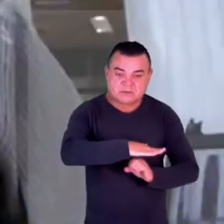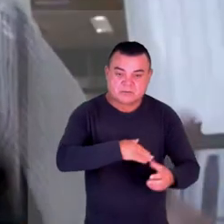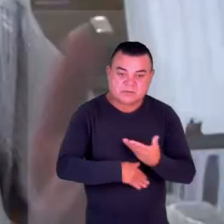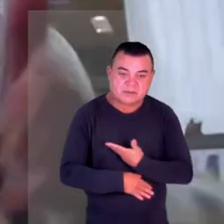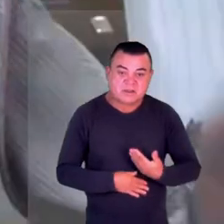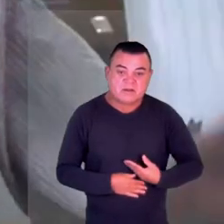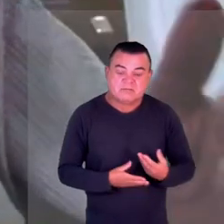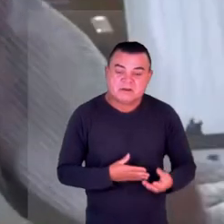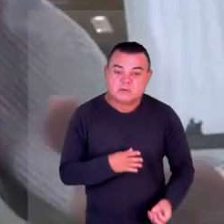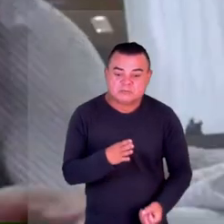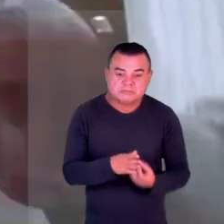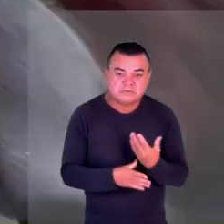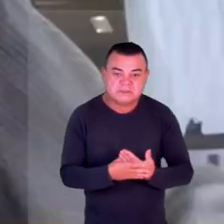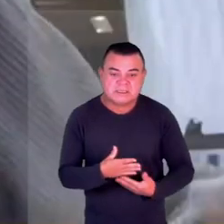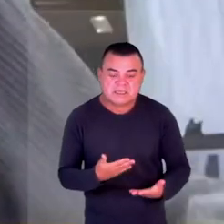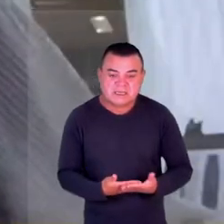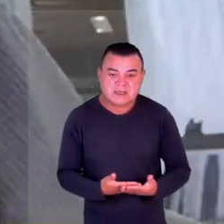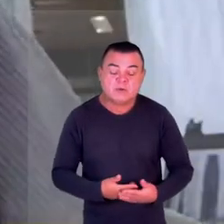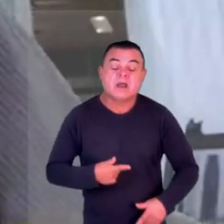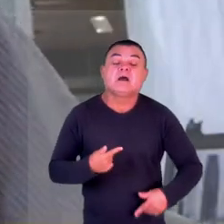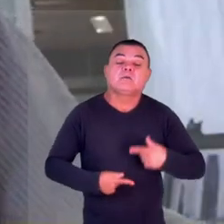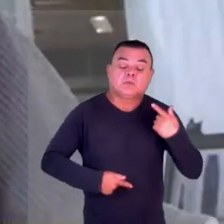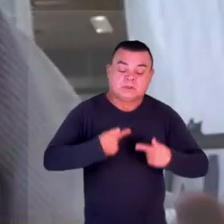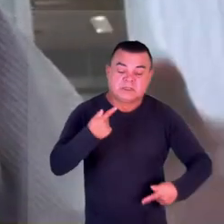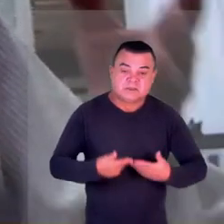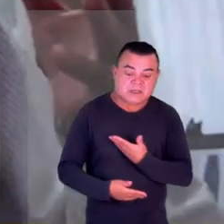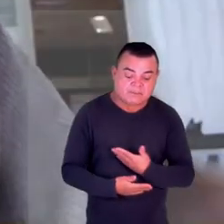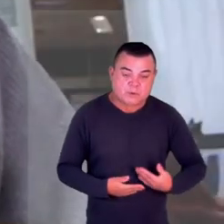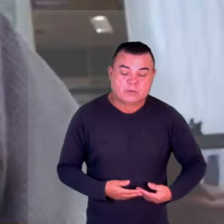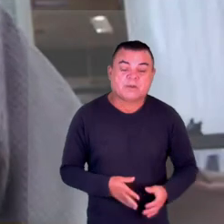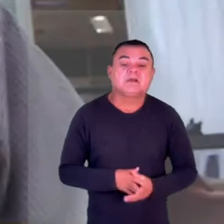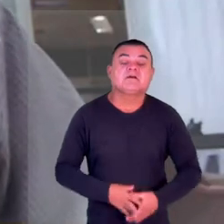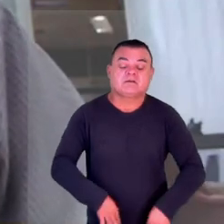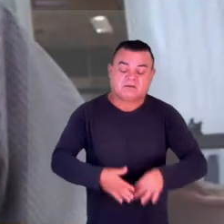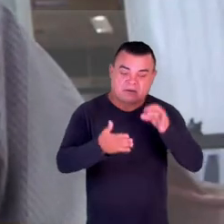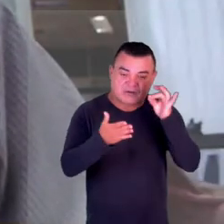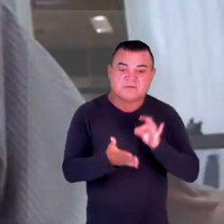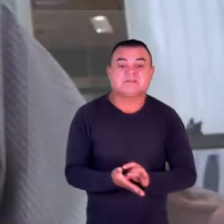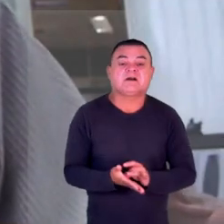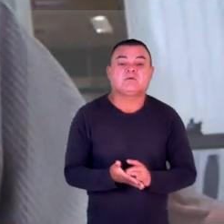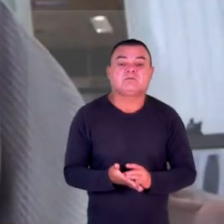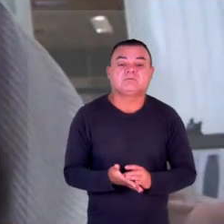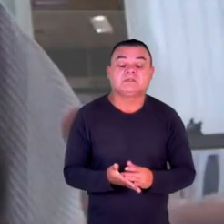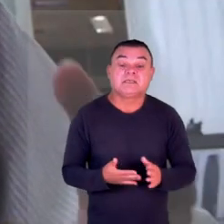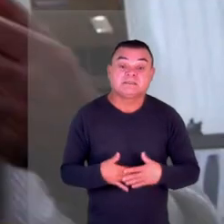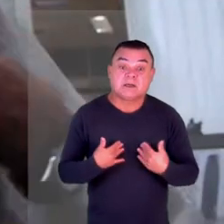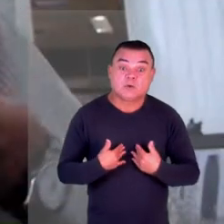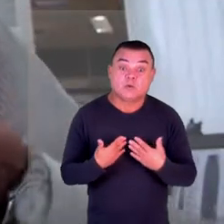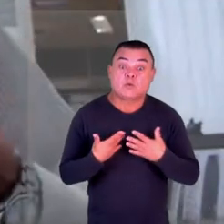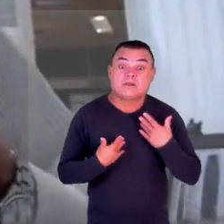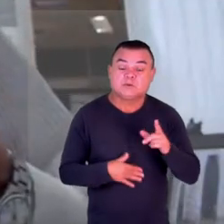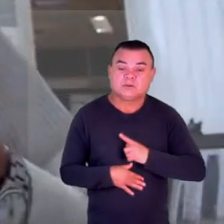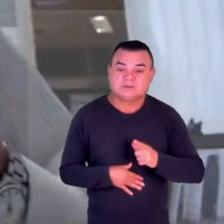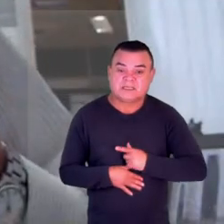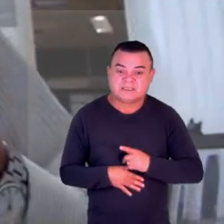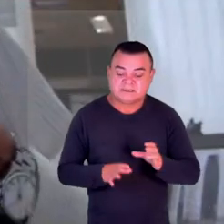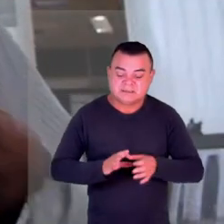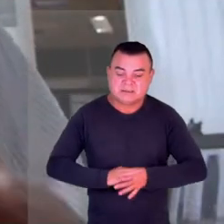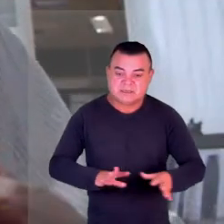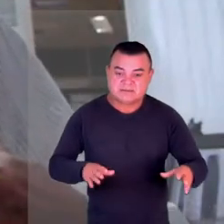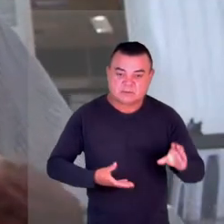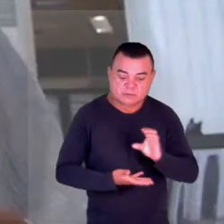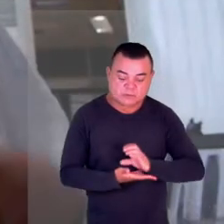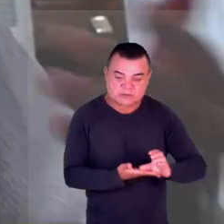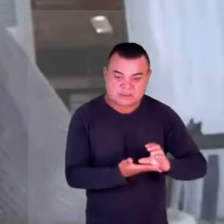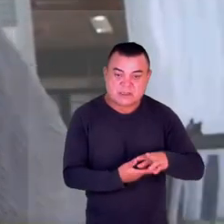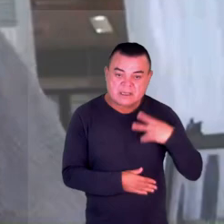formular a política pública oficial então quando há a deliberação do conselho para o Ministério Público propor